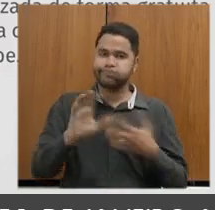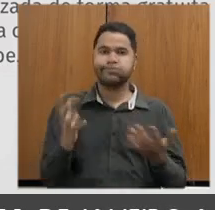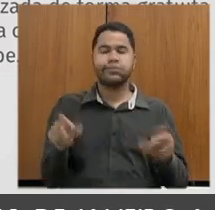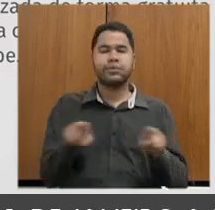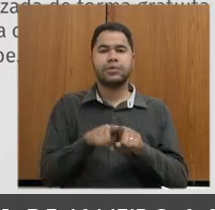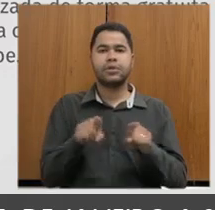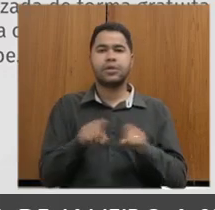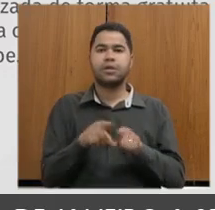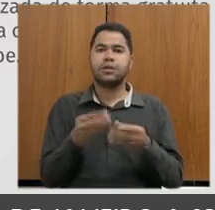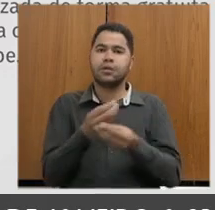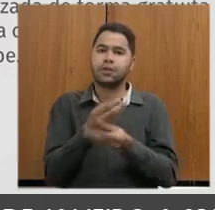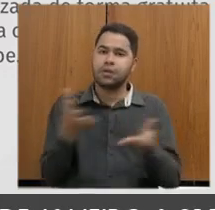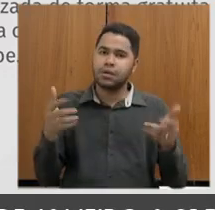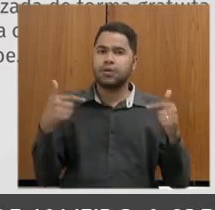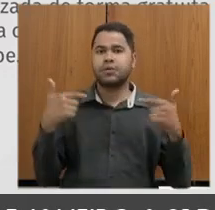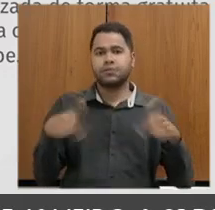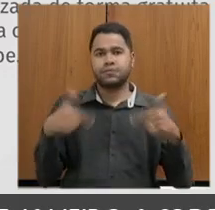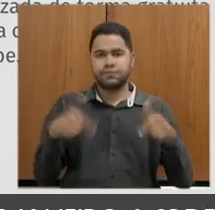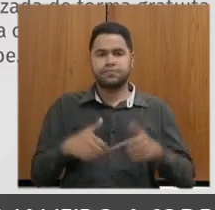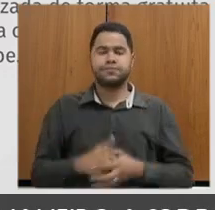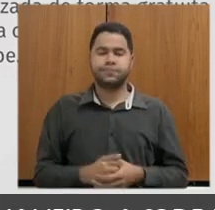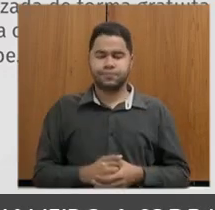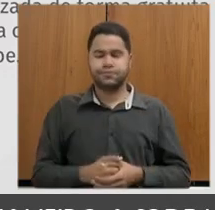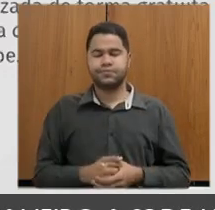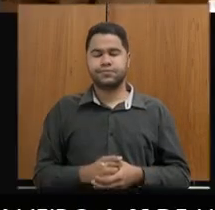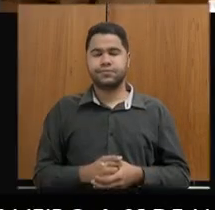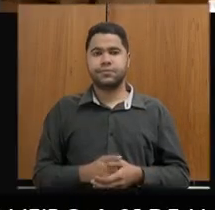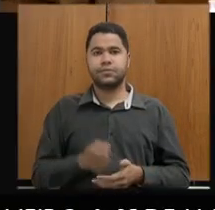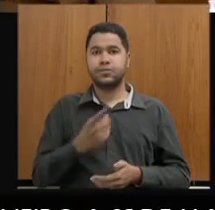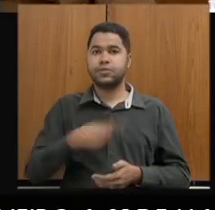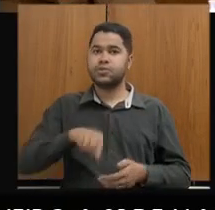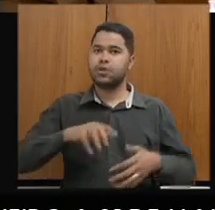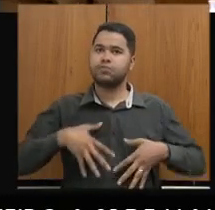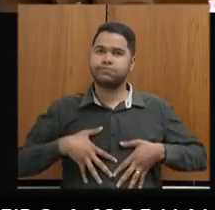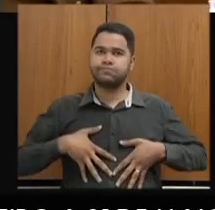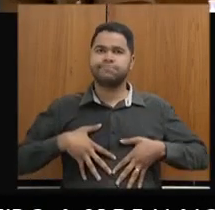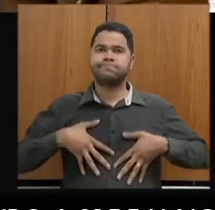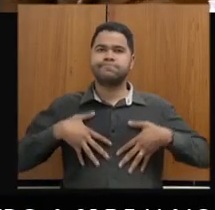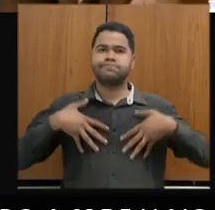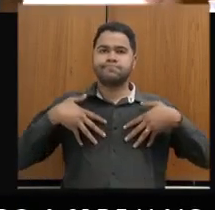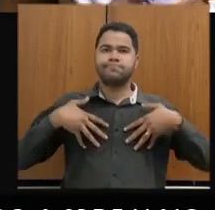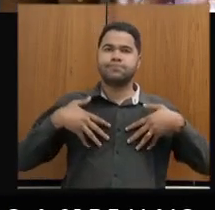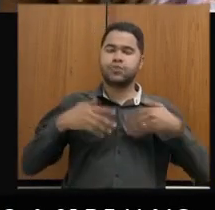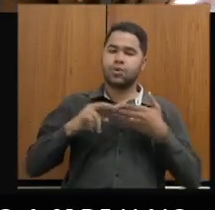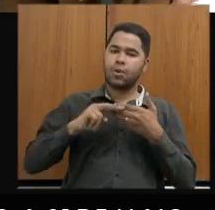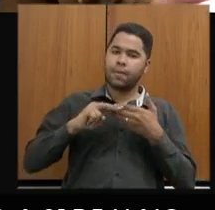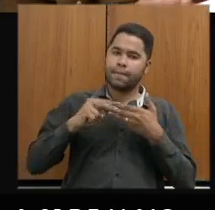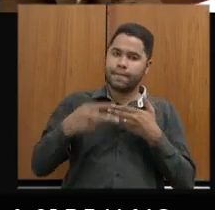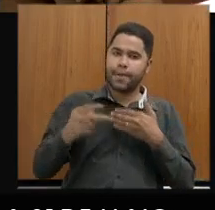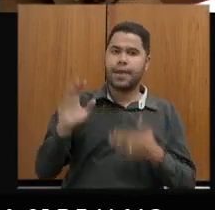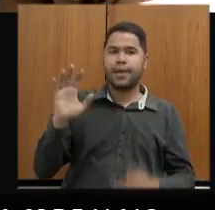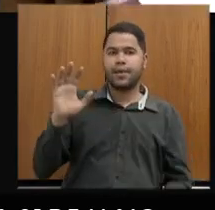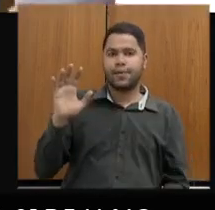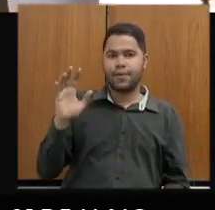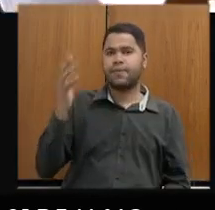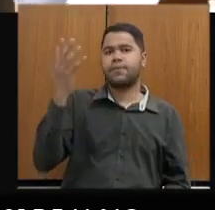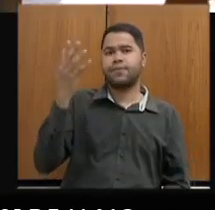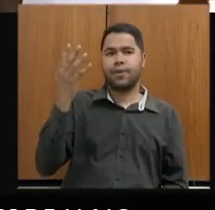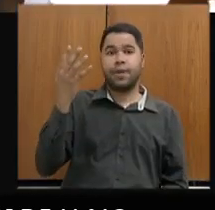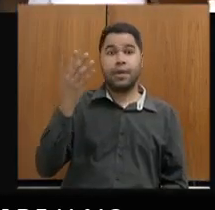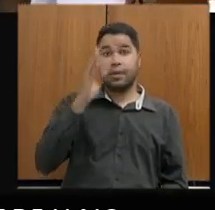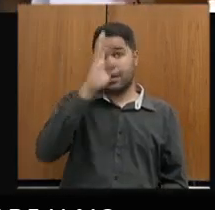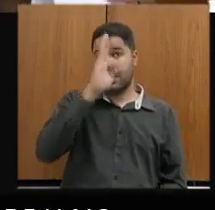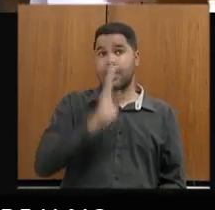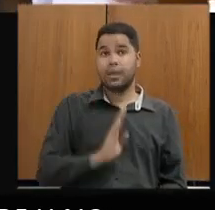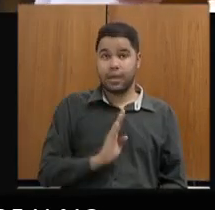também uma prestação de serviço e a gente ficou muito satisfeito né com o desdobramento os efeitos O que é